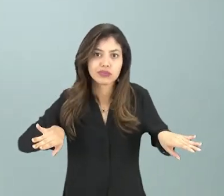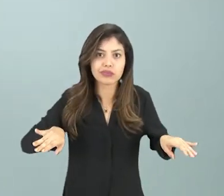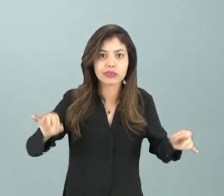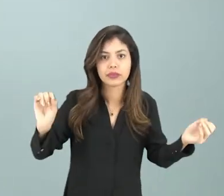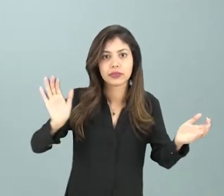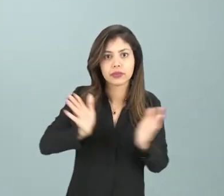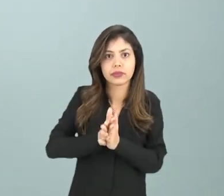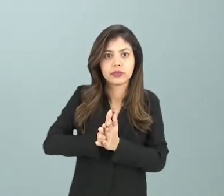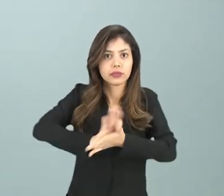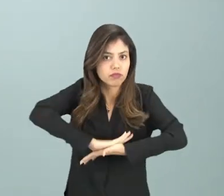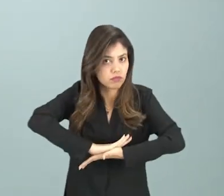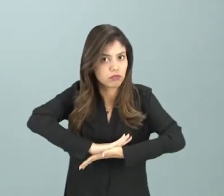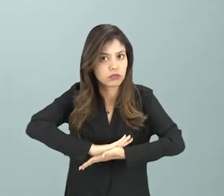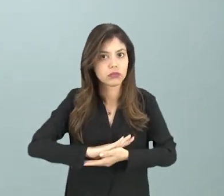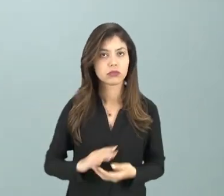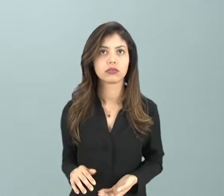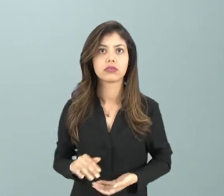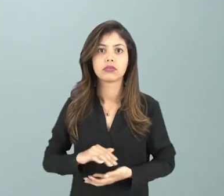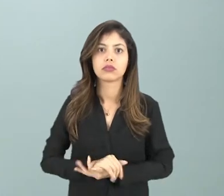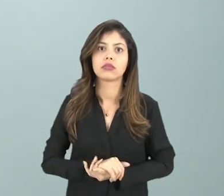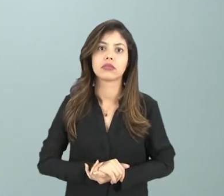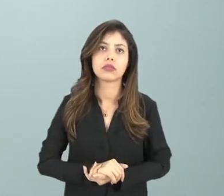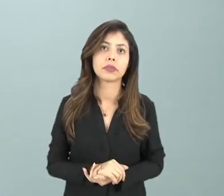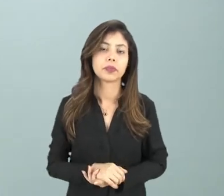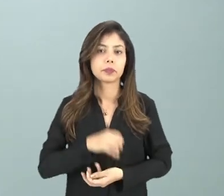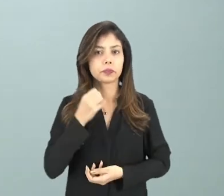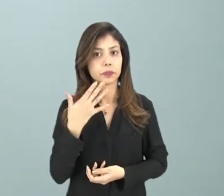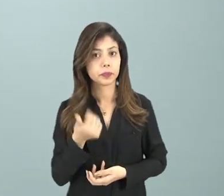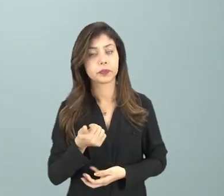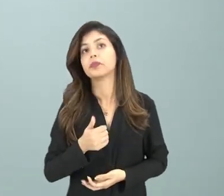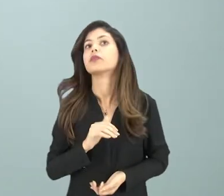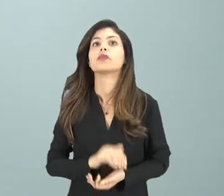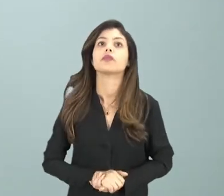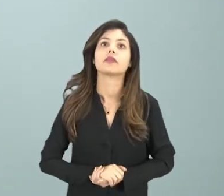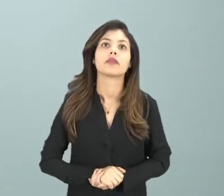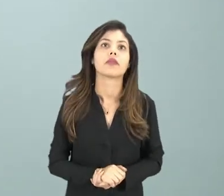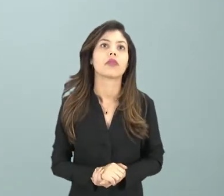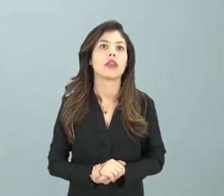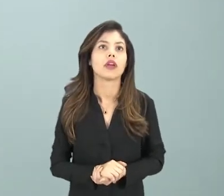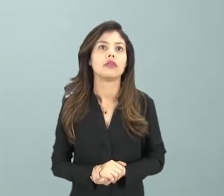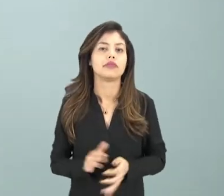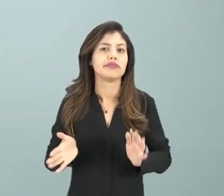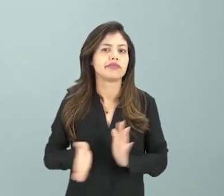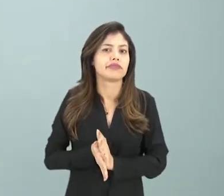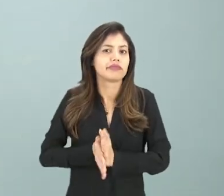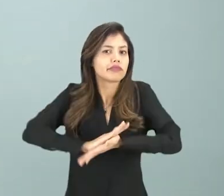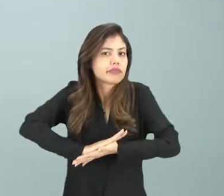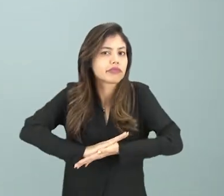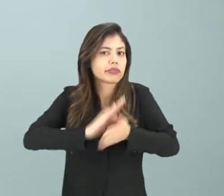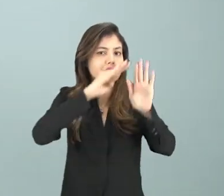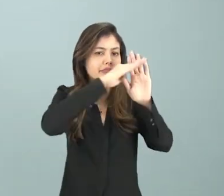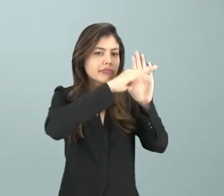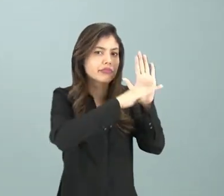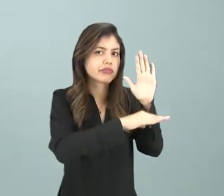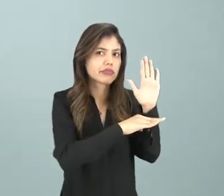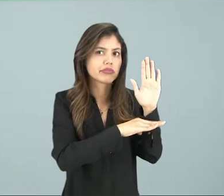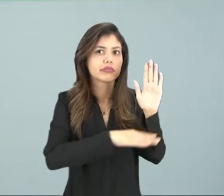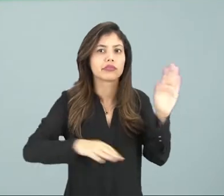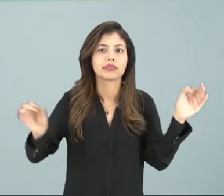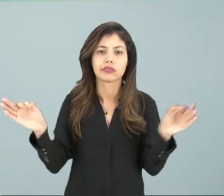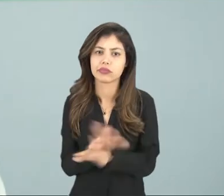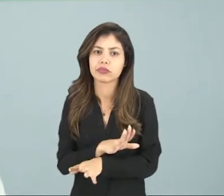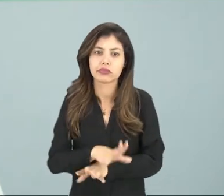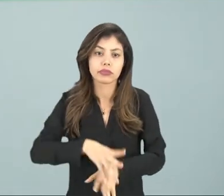destruição da camada de ozônio Tranquilo então a destruição da camada de ozônio